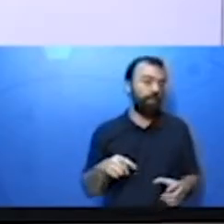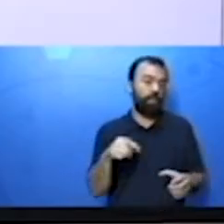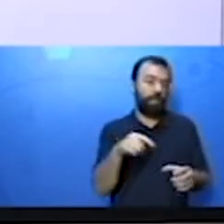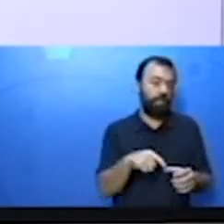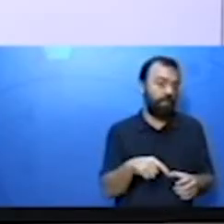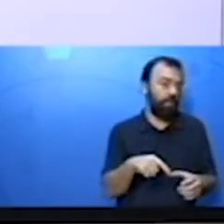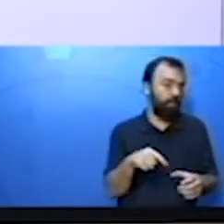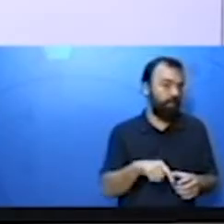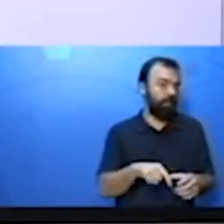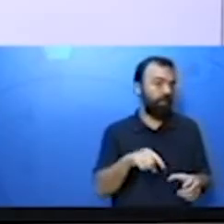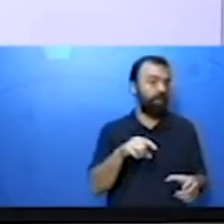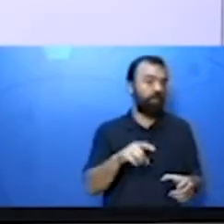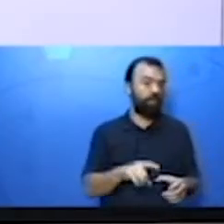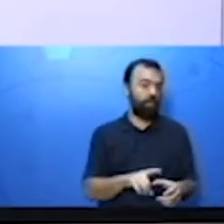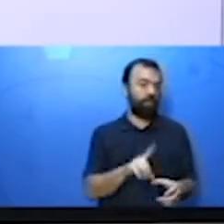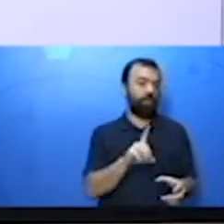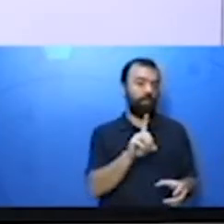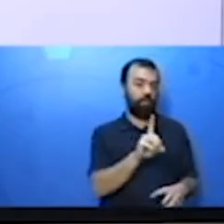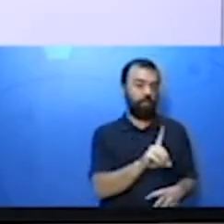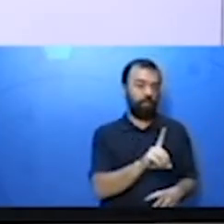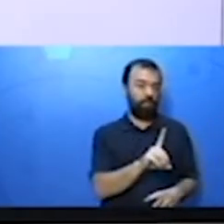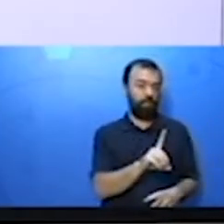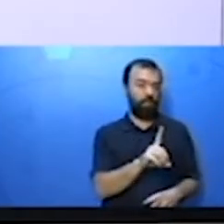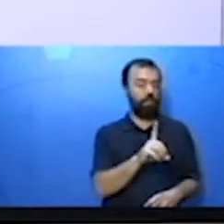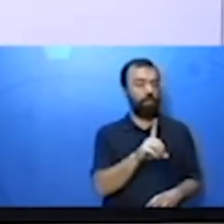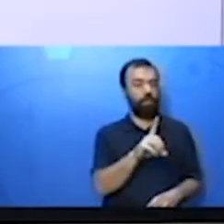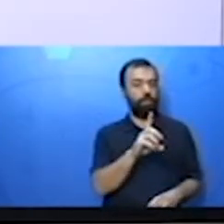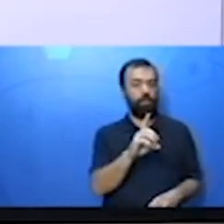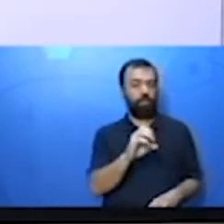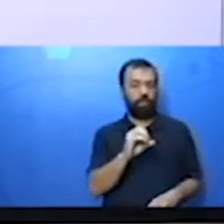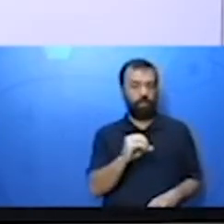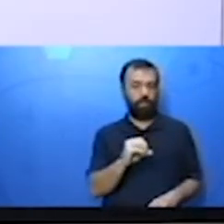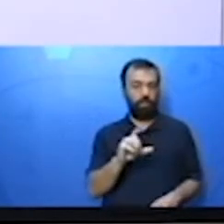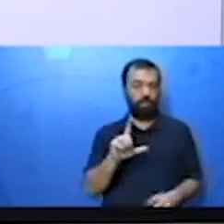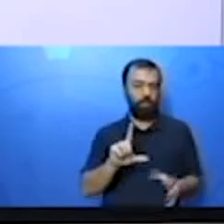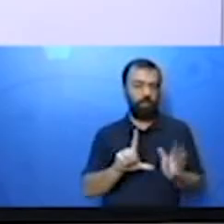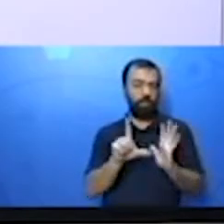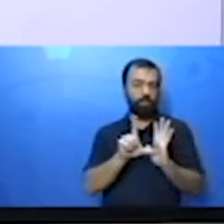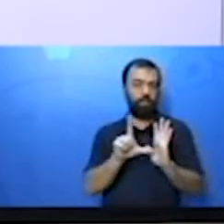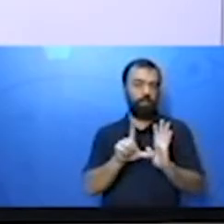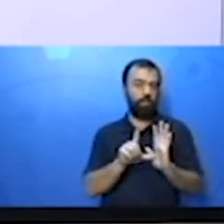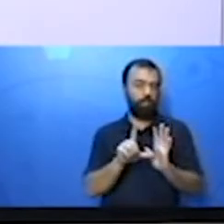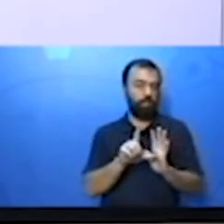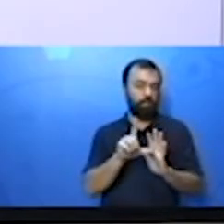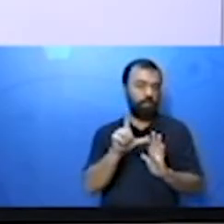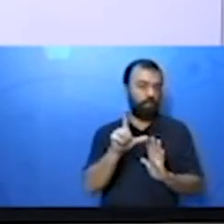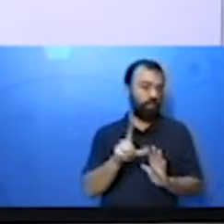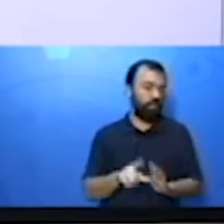10.000, 1.000